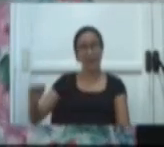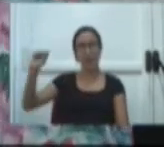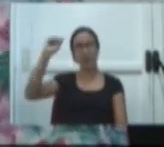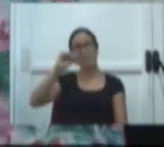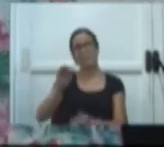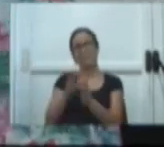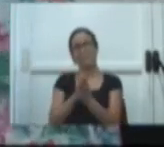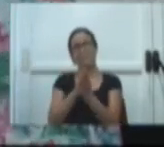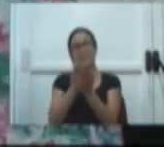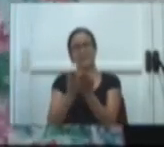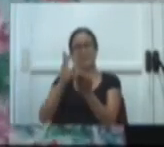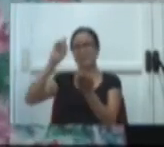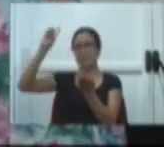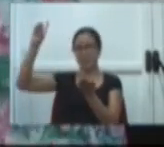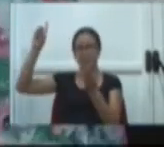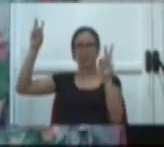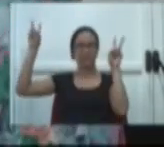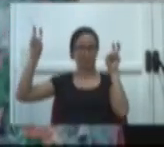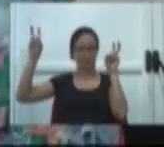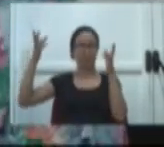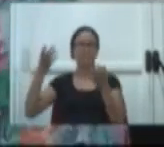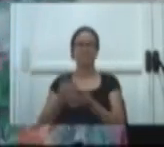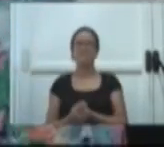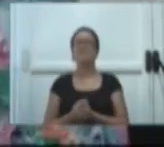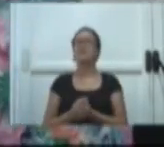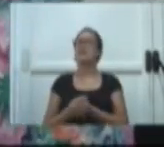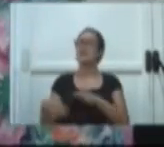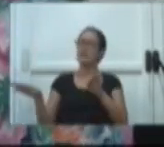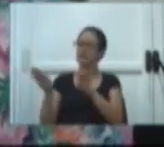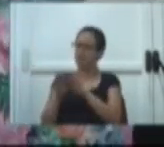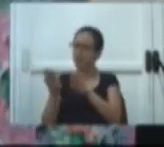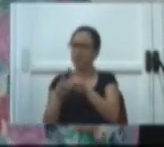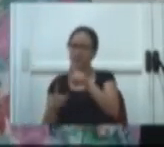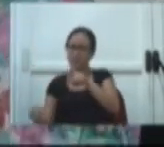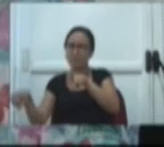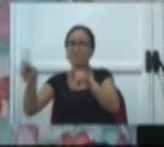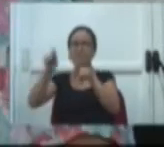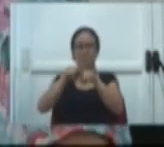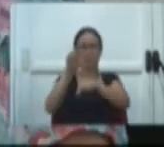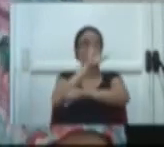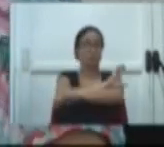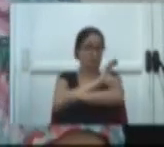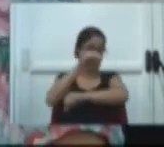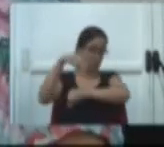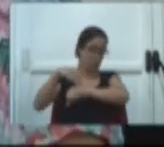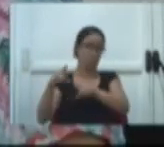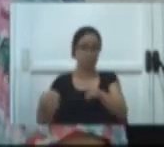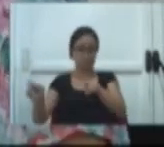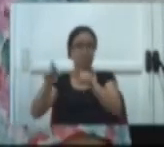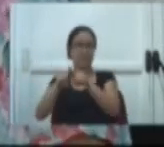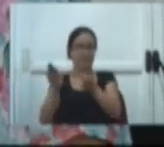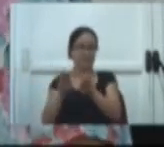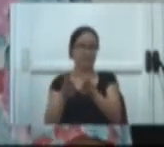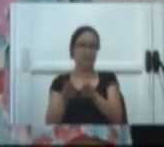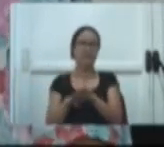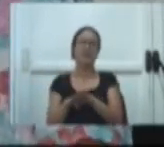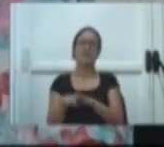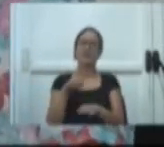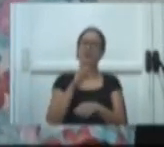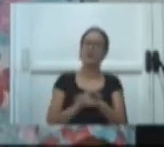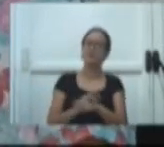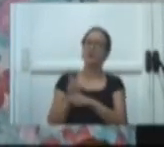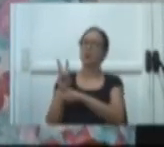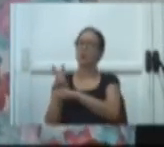Deus também é nosso parceiro do CEPROSOM. A gente acompanhou desde o nascimento da instituição. E